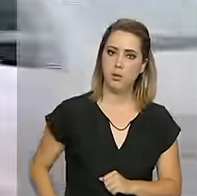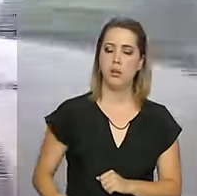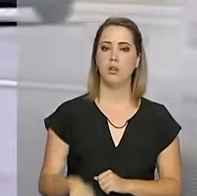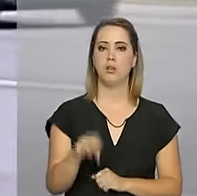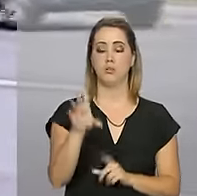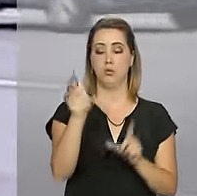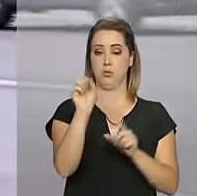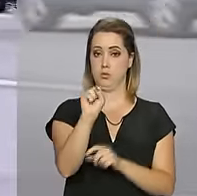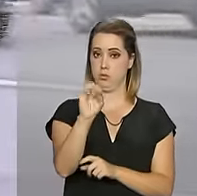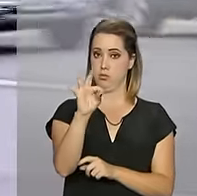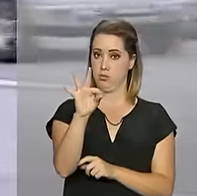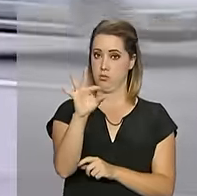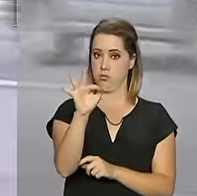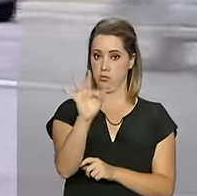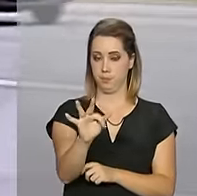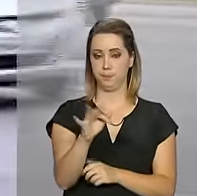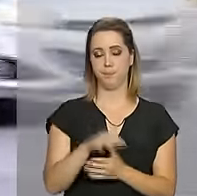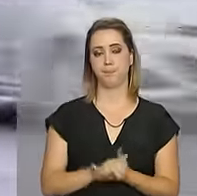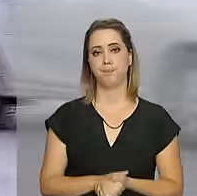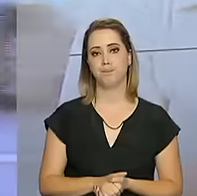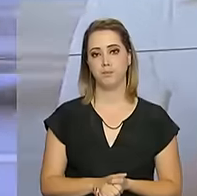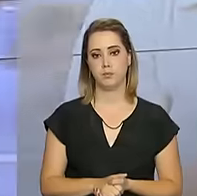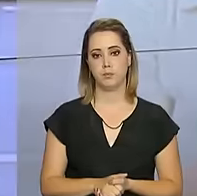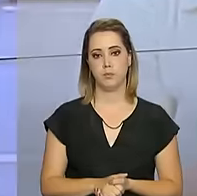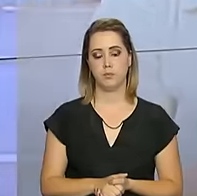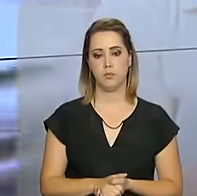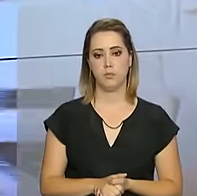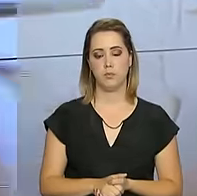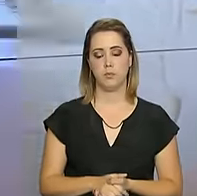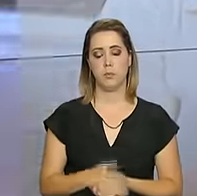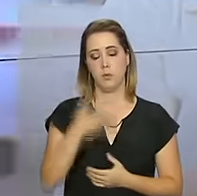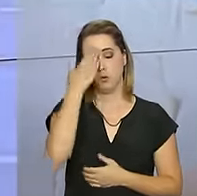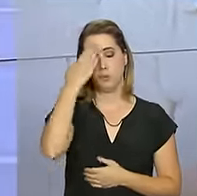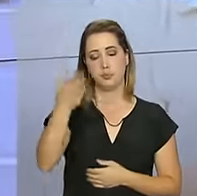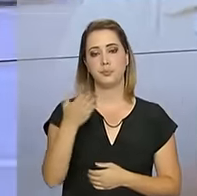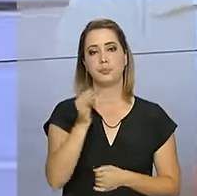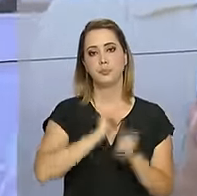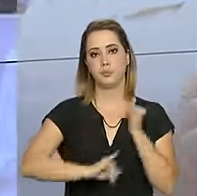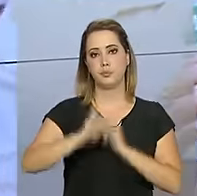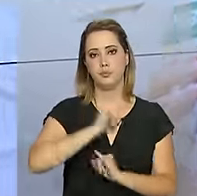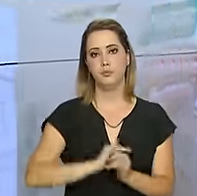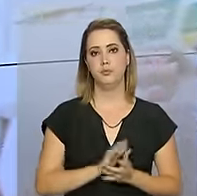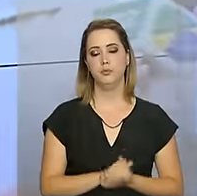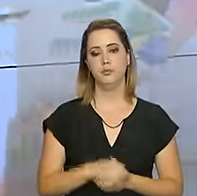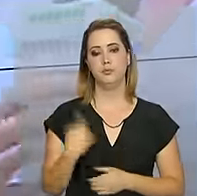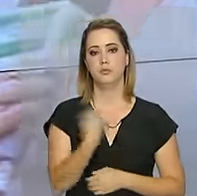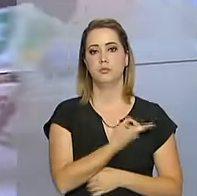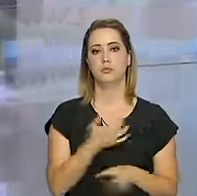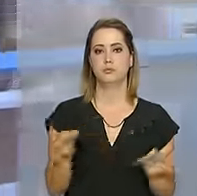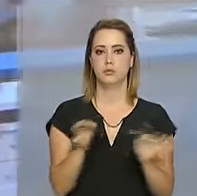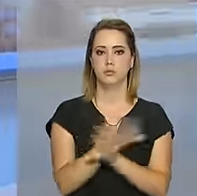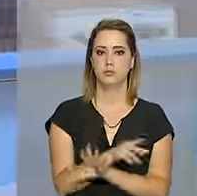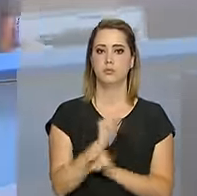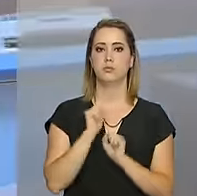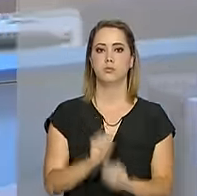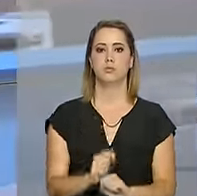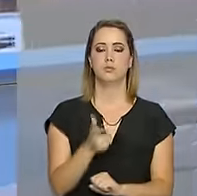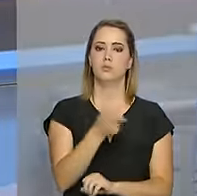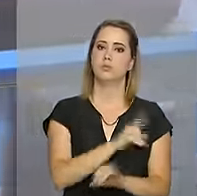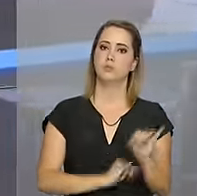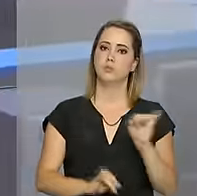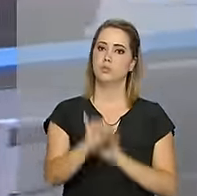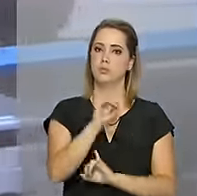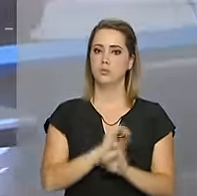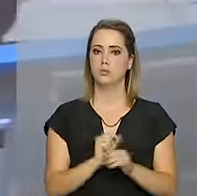Tribunal Federal, Teori Zavascki. Roberto. Obrigado, Luana, por essas informações. Nós ficamos por aqui e podemos voltar a